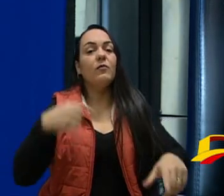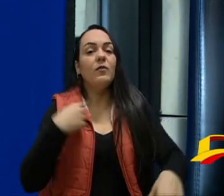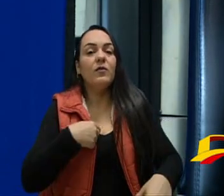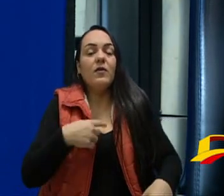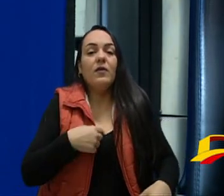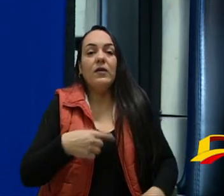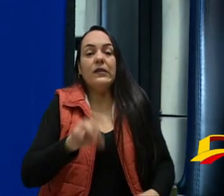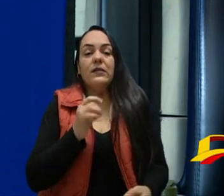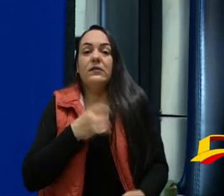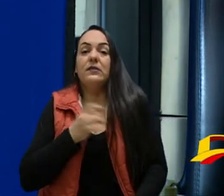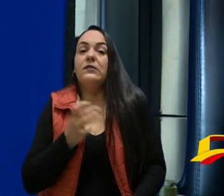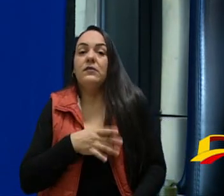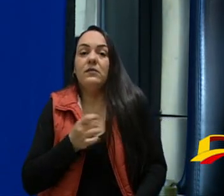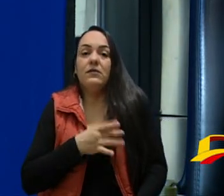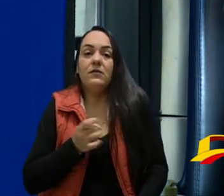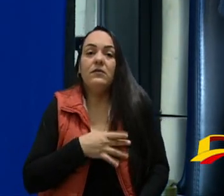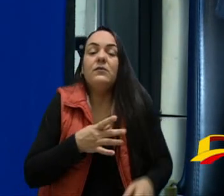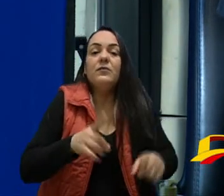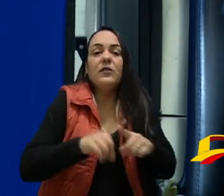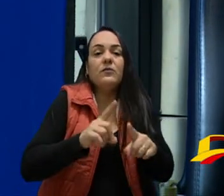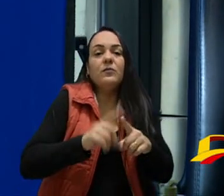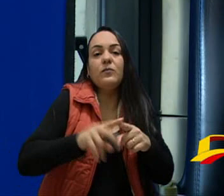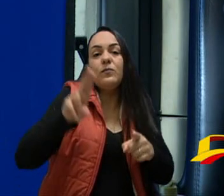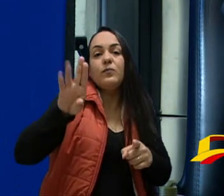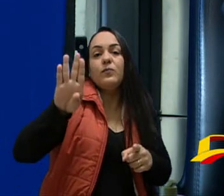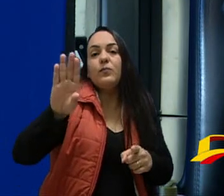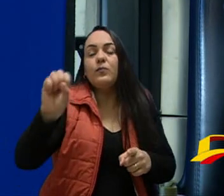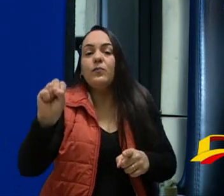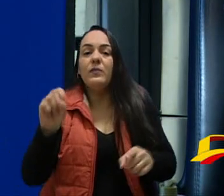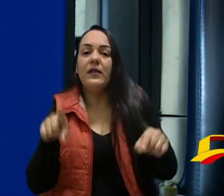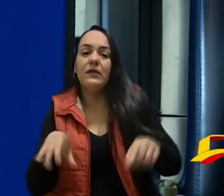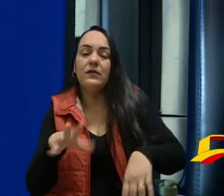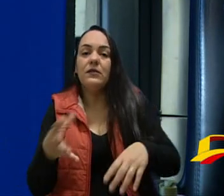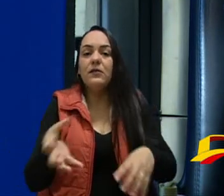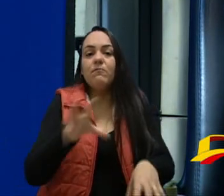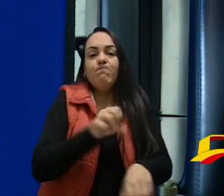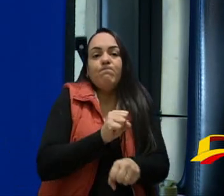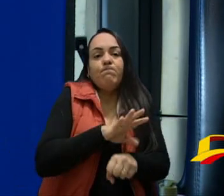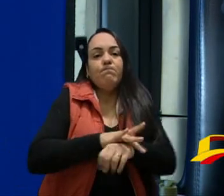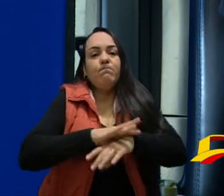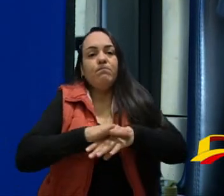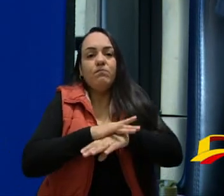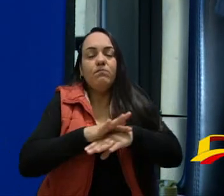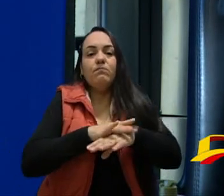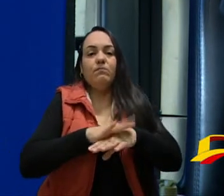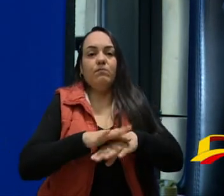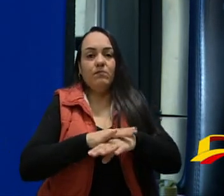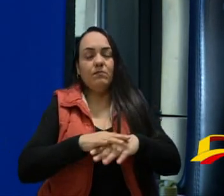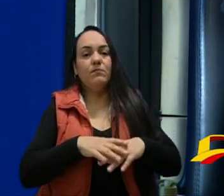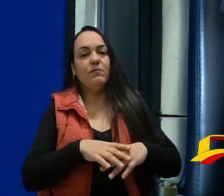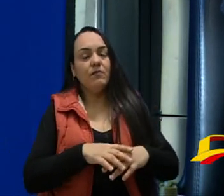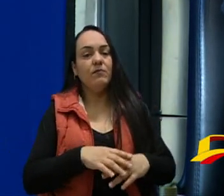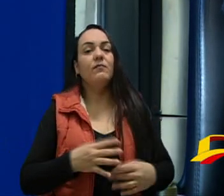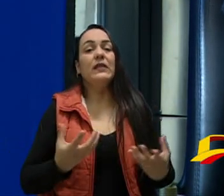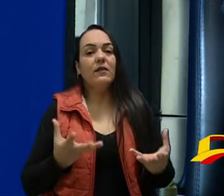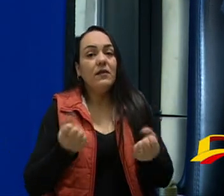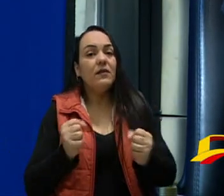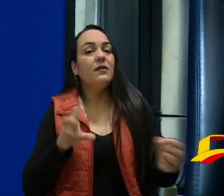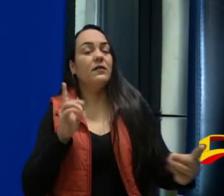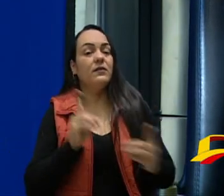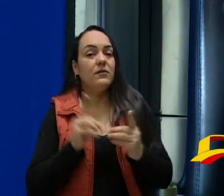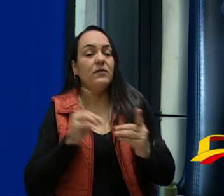pessoas estão com medo até de ir nas unidades e contaminar né então aí com receio até de procurar esses